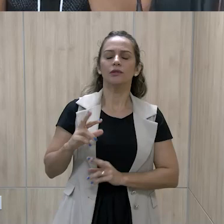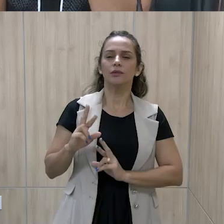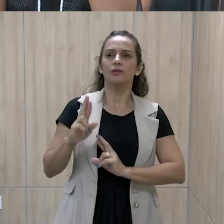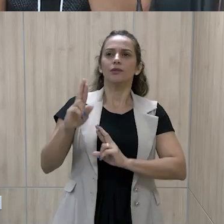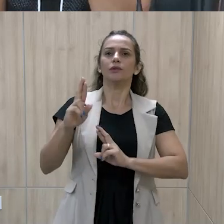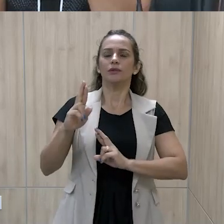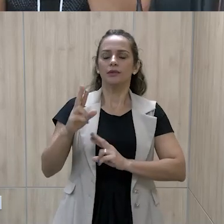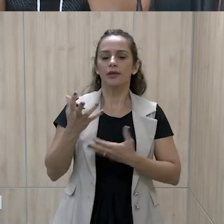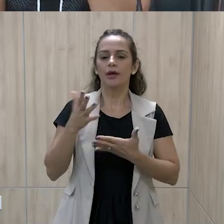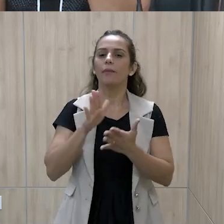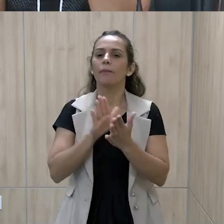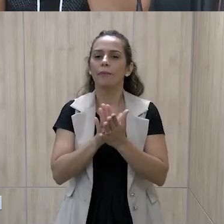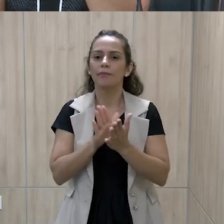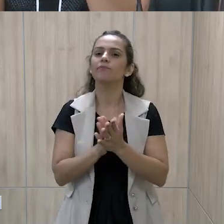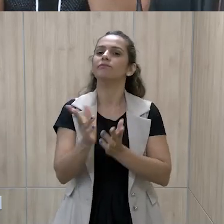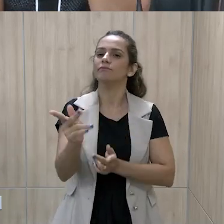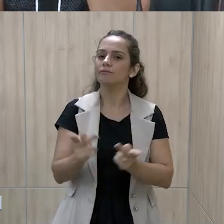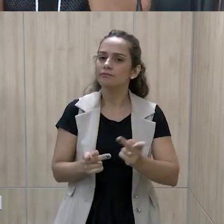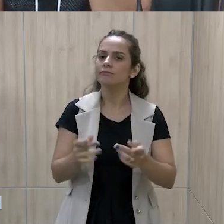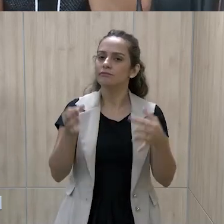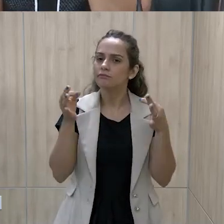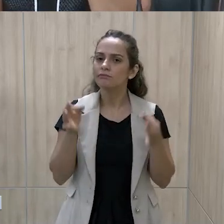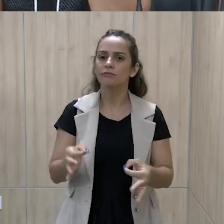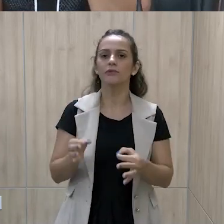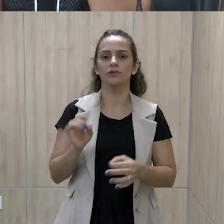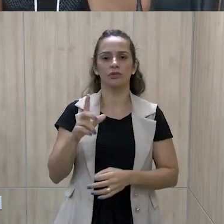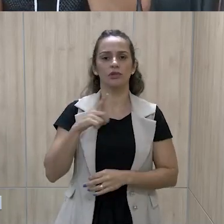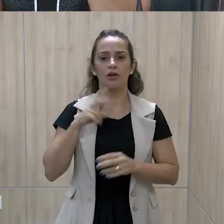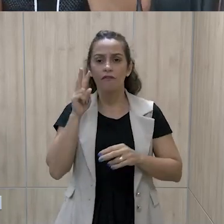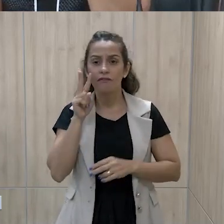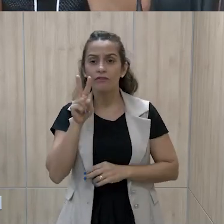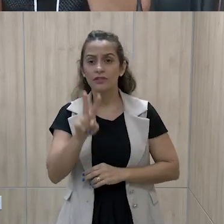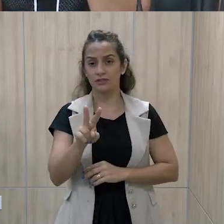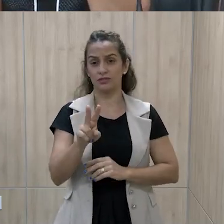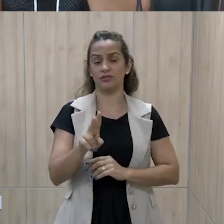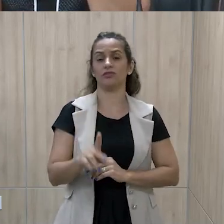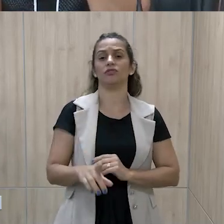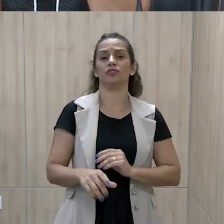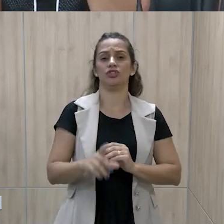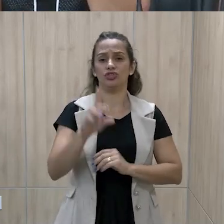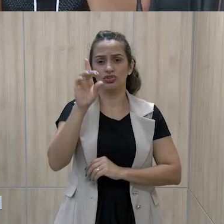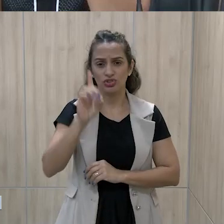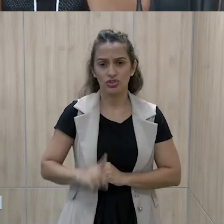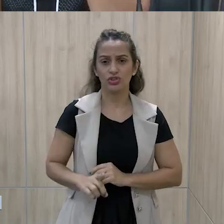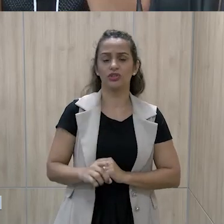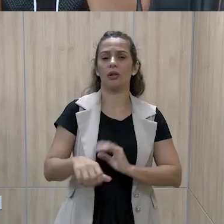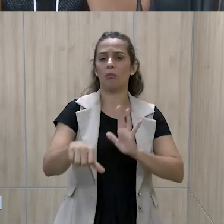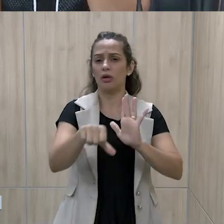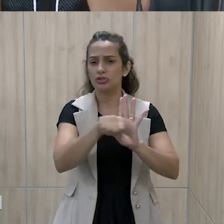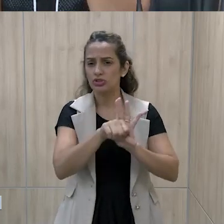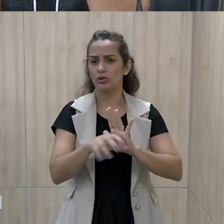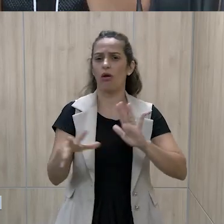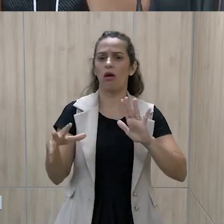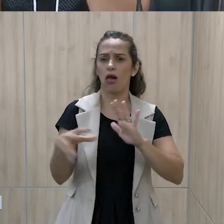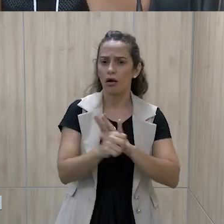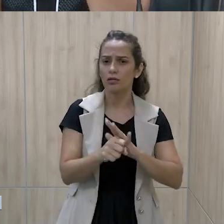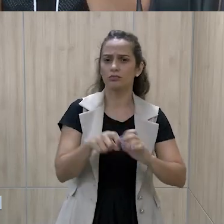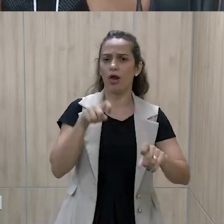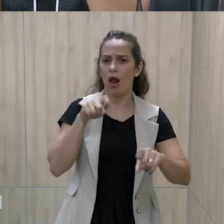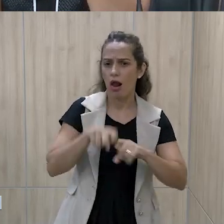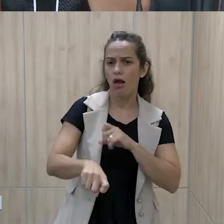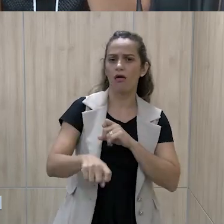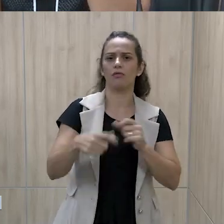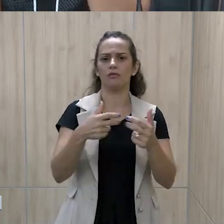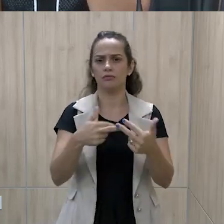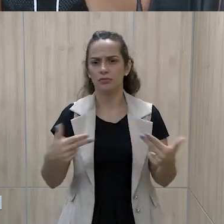Enche meu coração de esperança eu quero parabenizá-lo pelo projeto eu só tenho visto direitos para bandido para vagabundo para